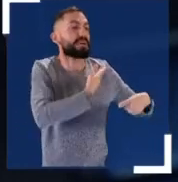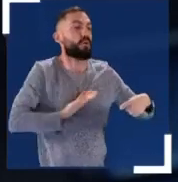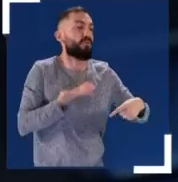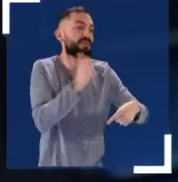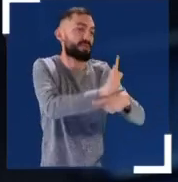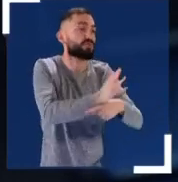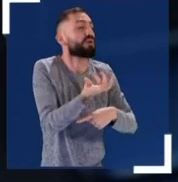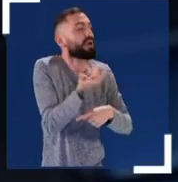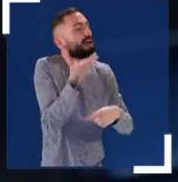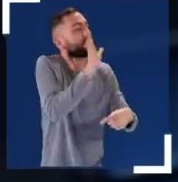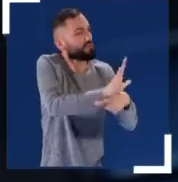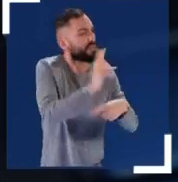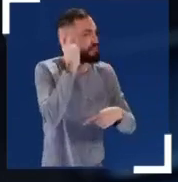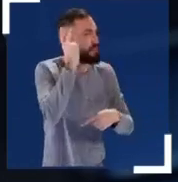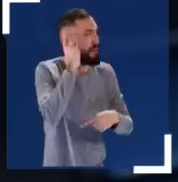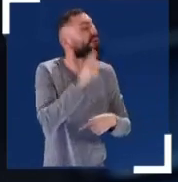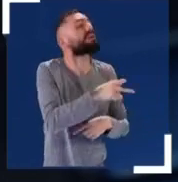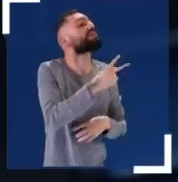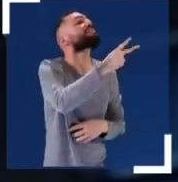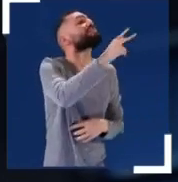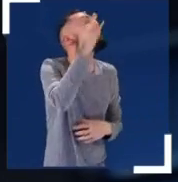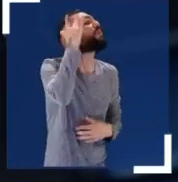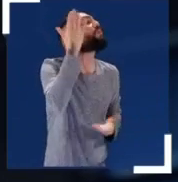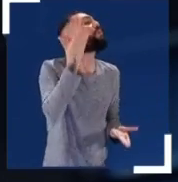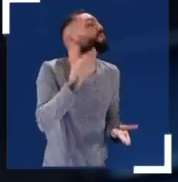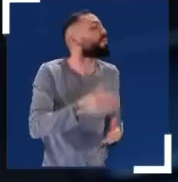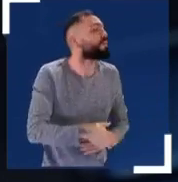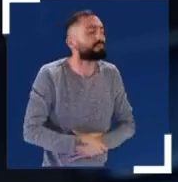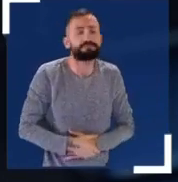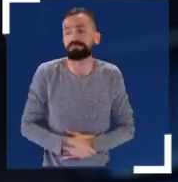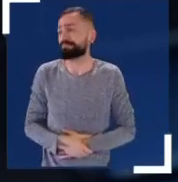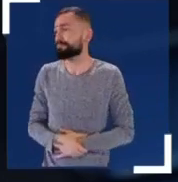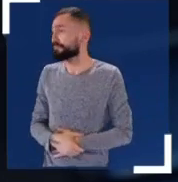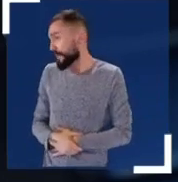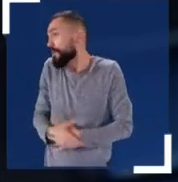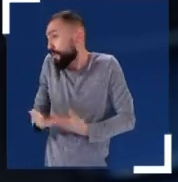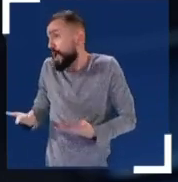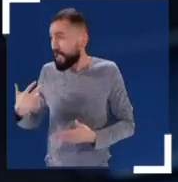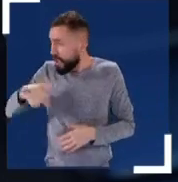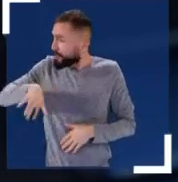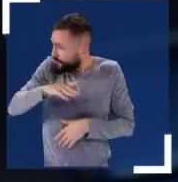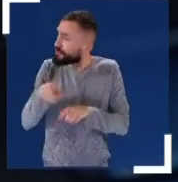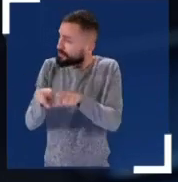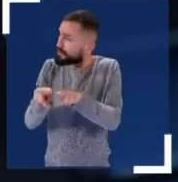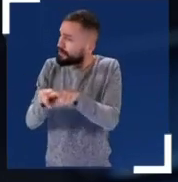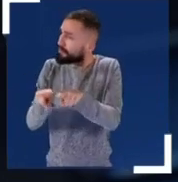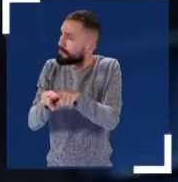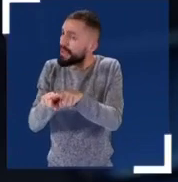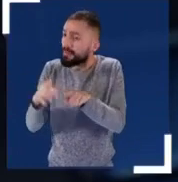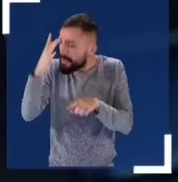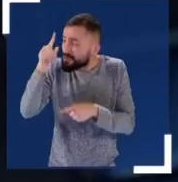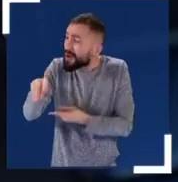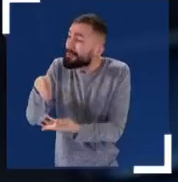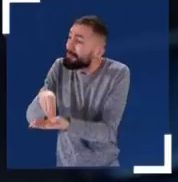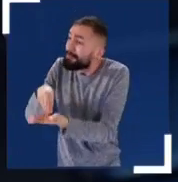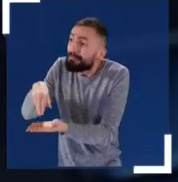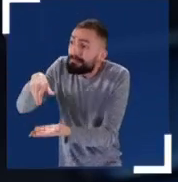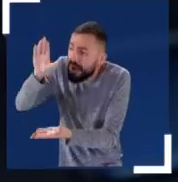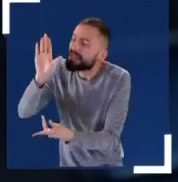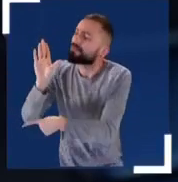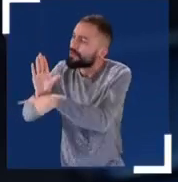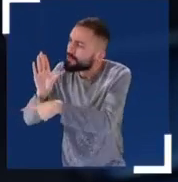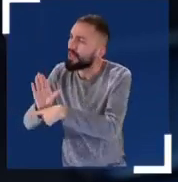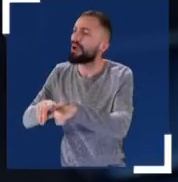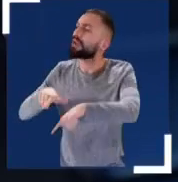pessoas de São Paulo. Quero saber a sua opinião. Bem, é o que nós vamos fazer e ajudar principalmente quem mais precisa, gerando empregos,